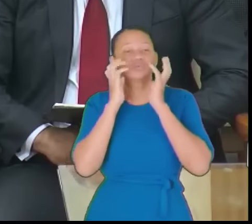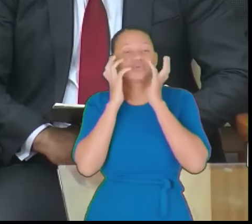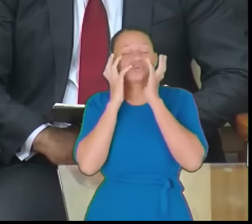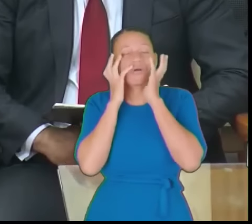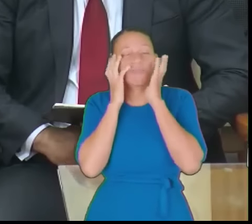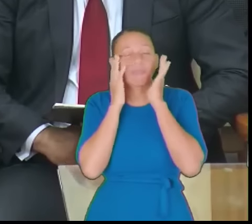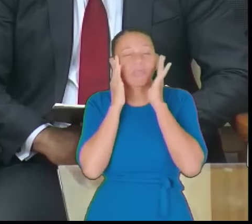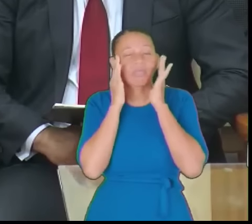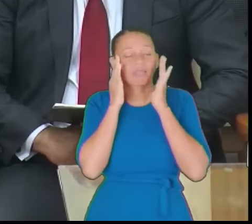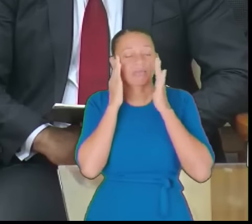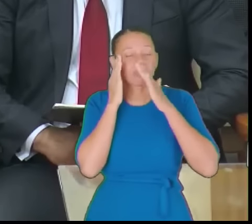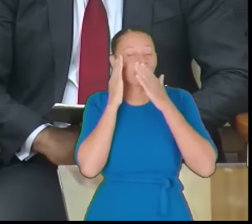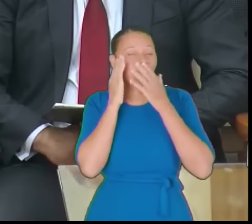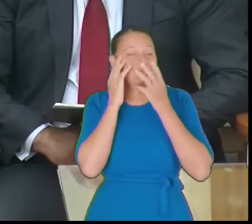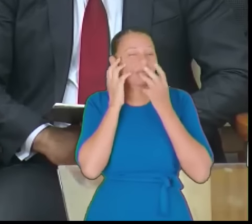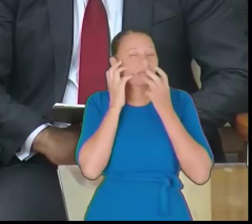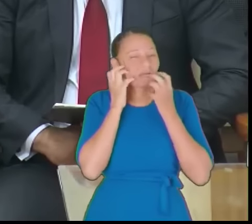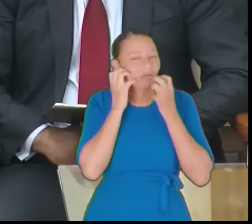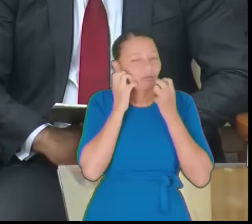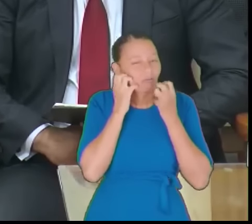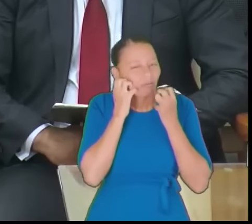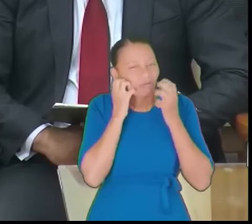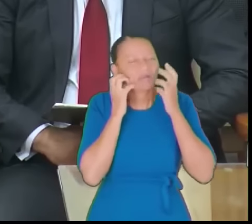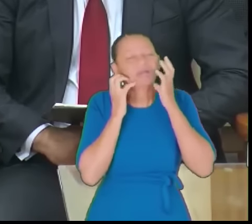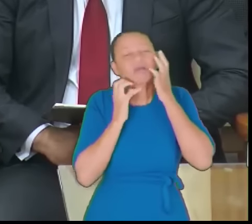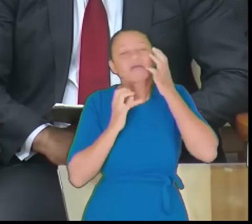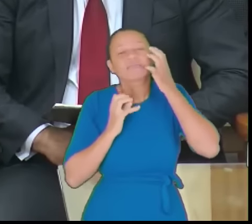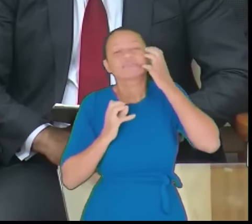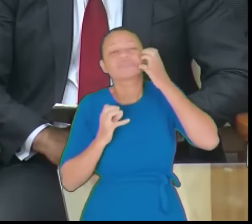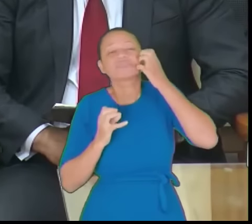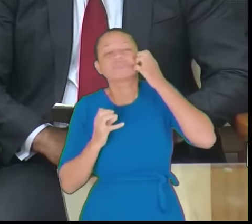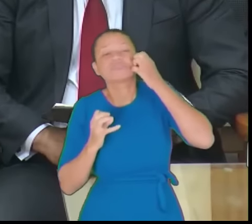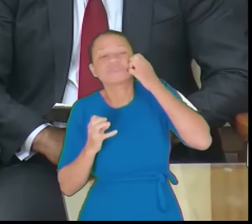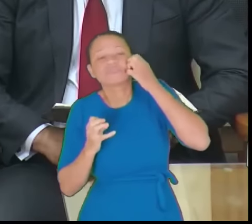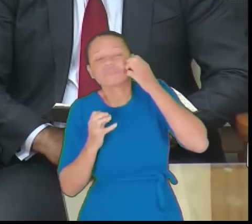pele e a carne cede e faz